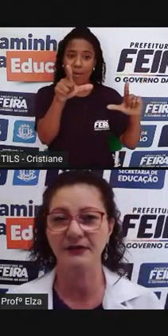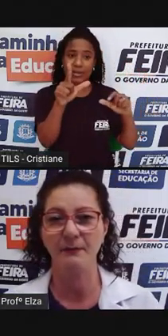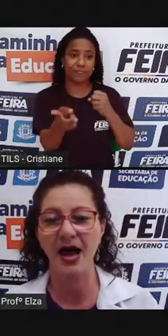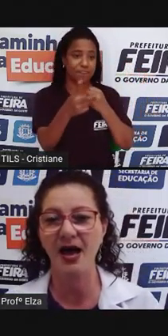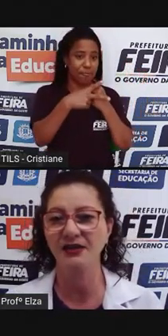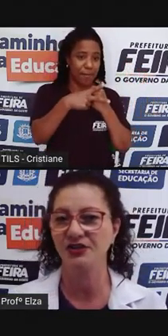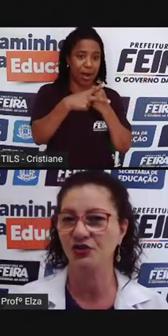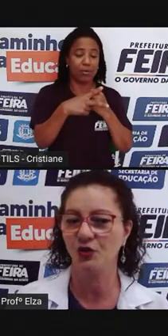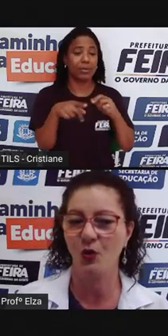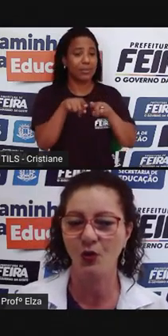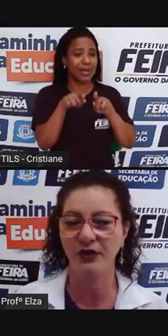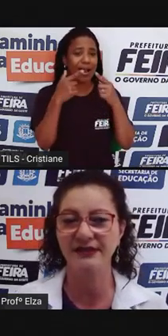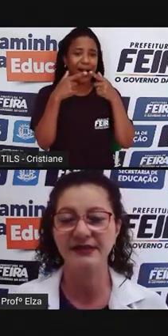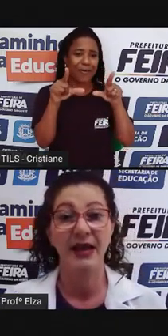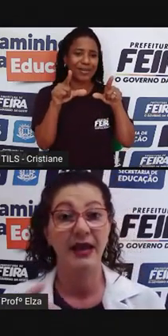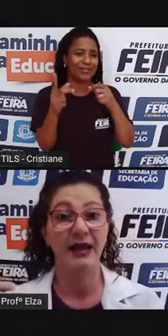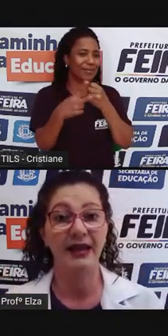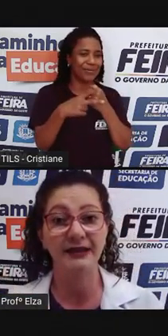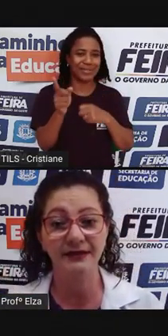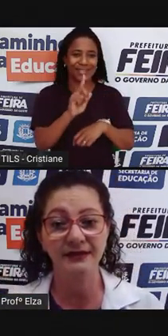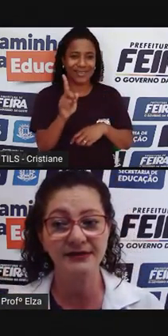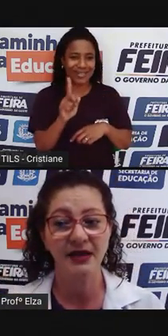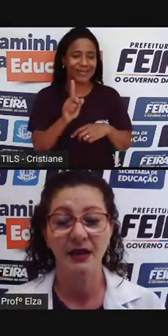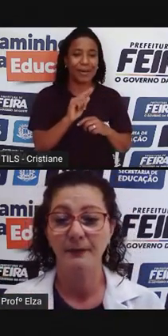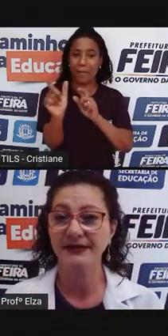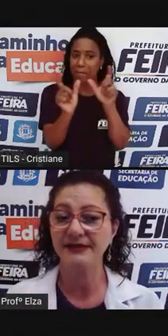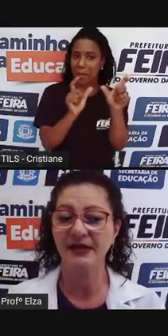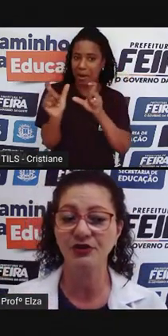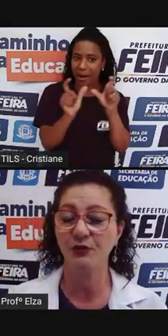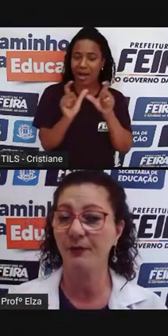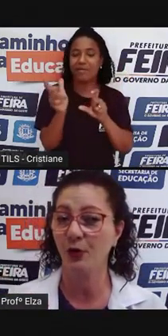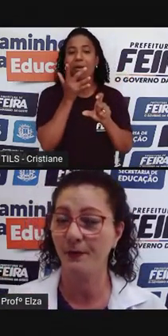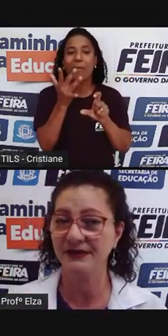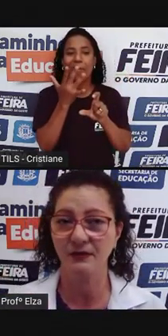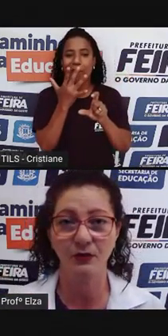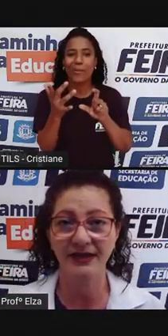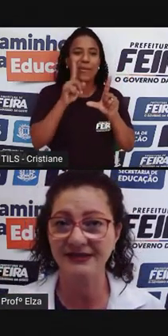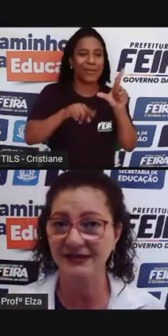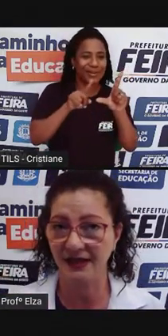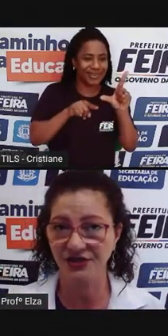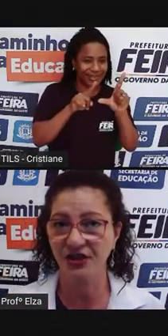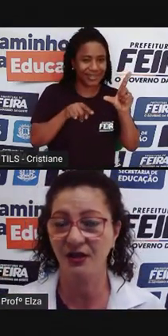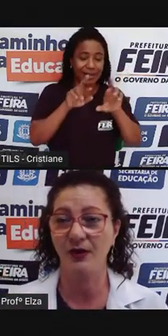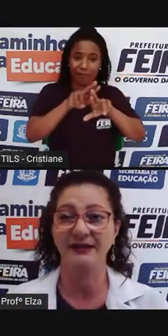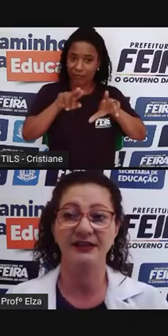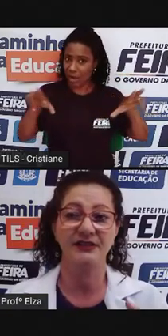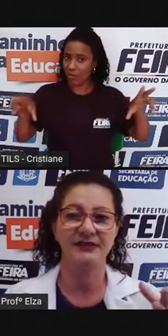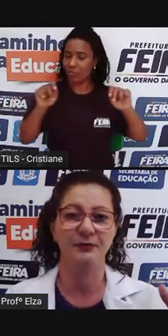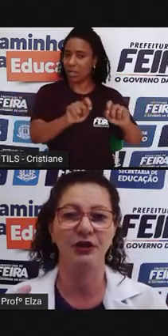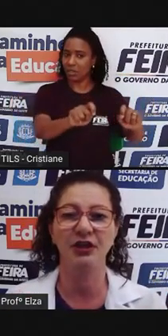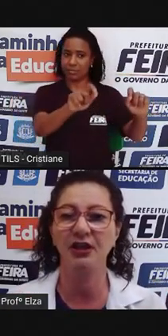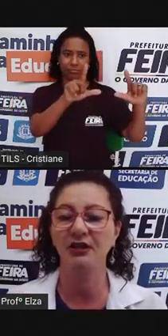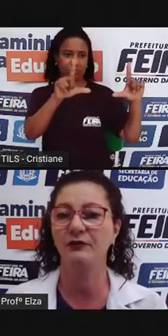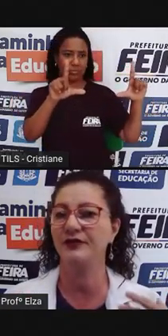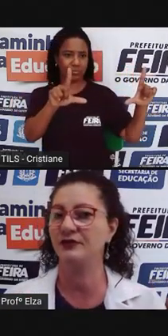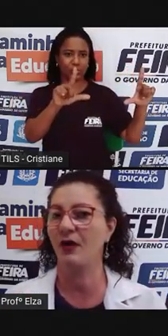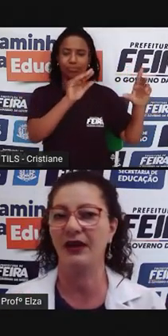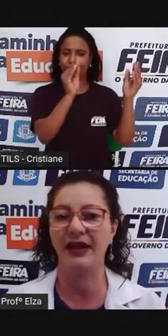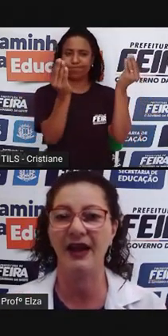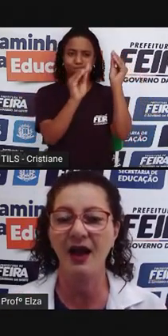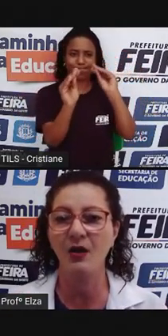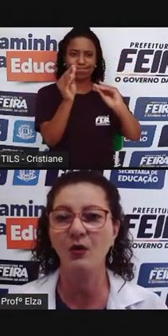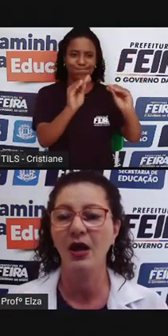palavras, imagens, cores, letras. Precisamos ter uma preocupação com a estética, né? O cartaz tem que ser bonito, um